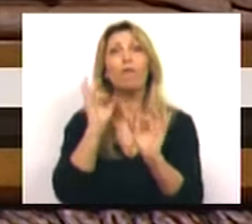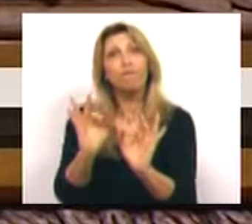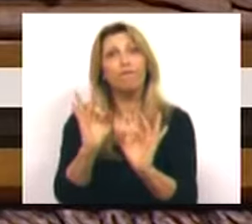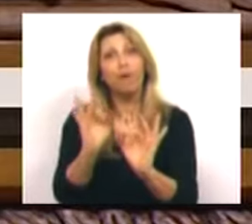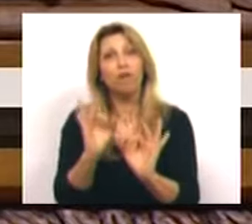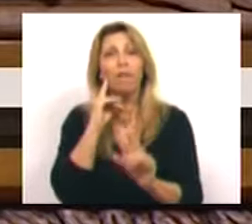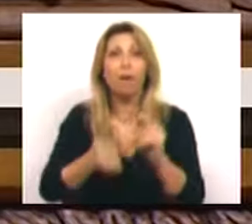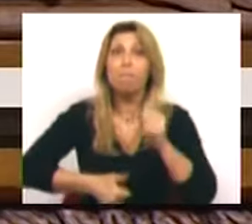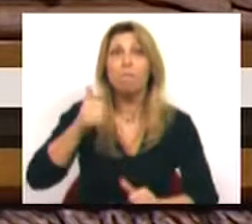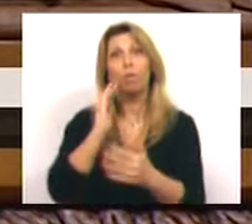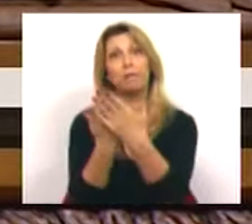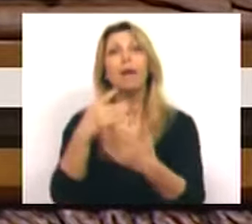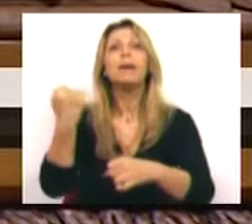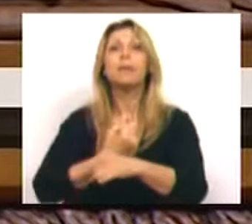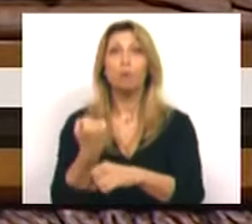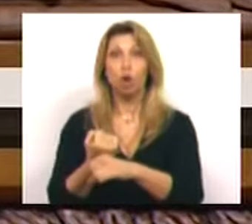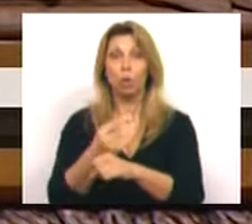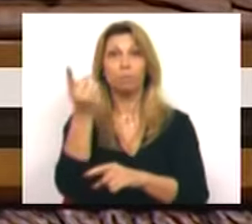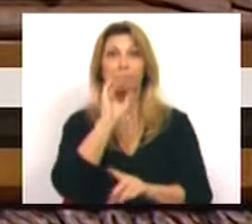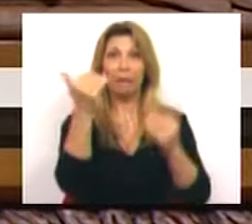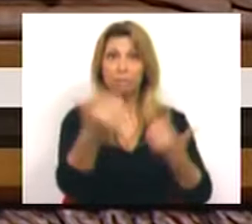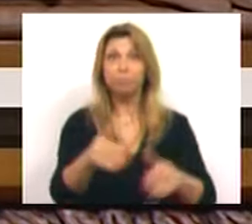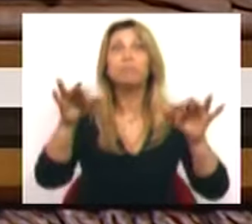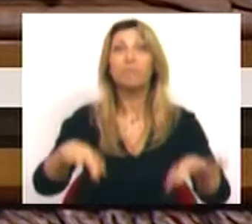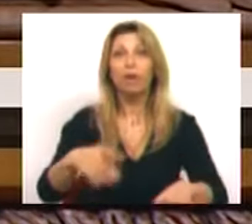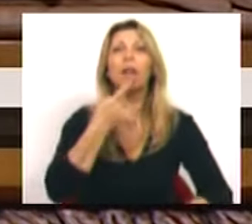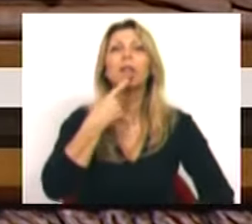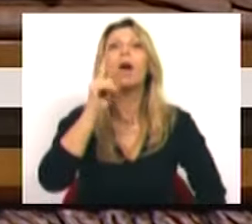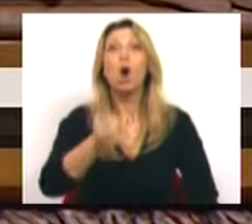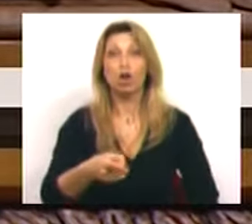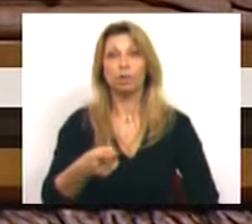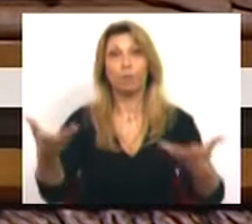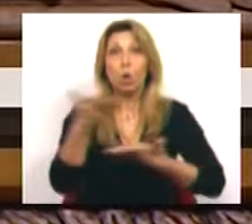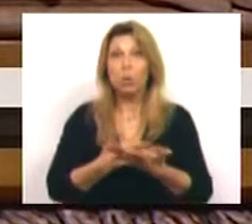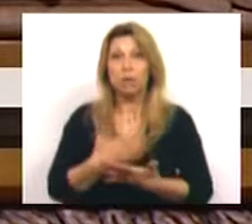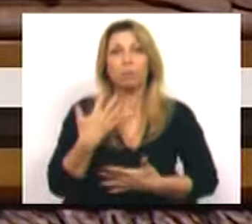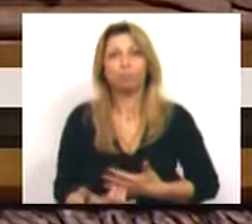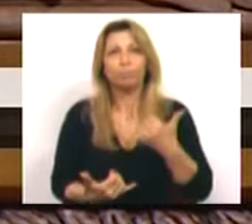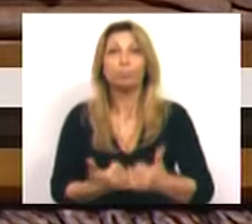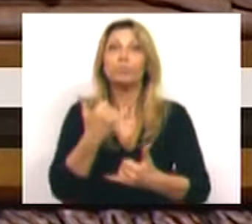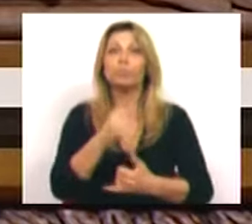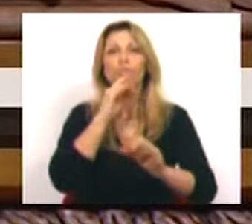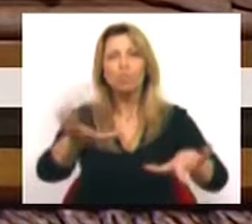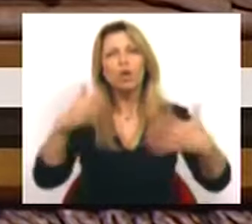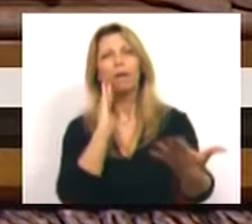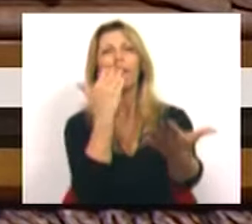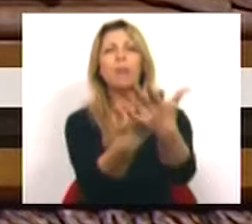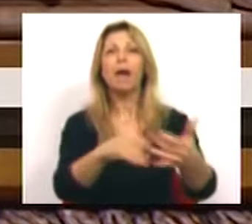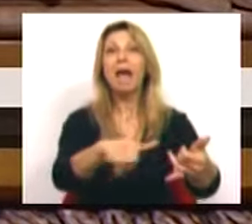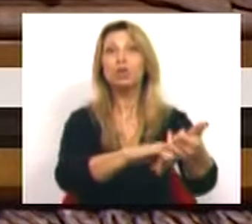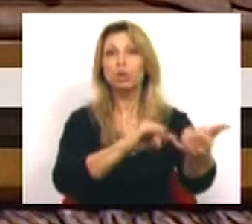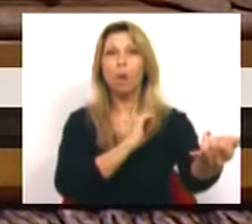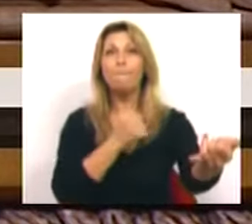A caducidade significa que em cada negociação foi dada a possibilidade às associações patronais